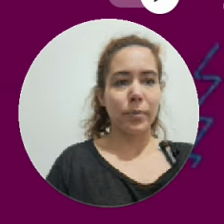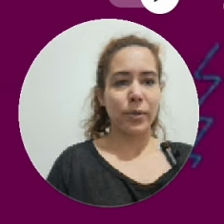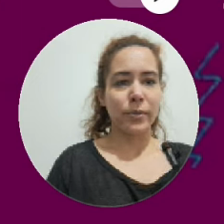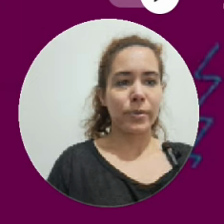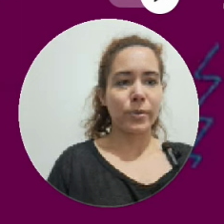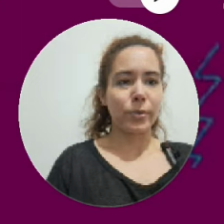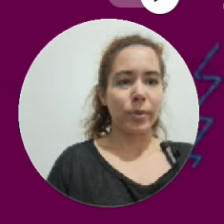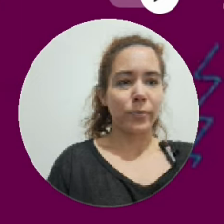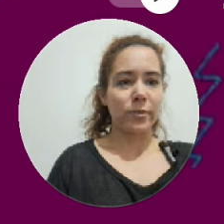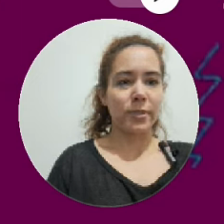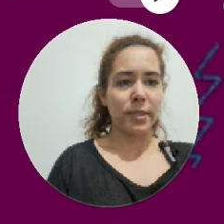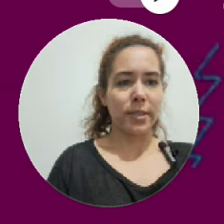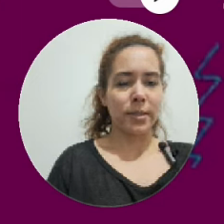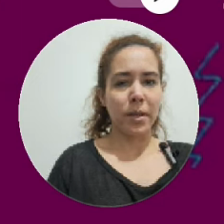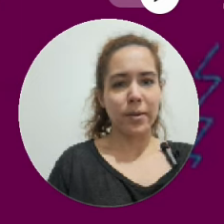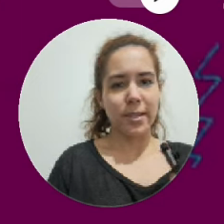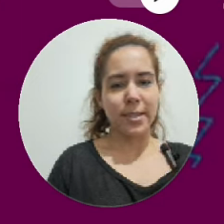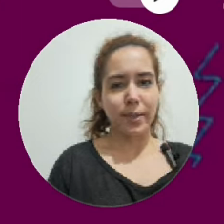E aí, povo, tudo